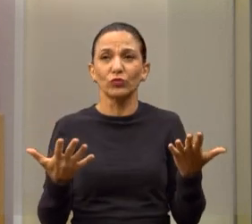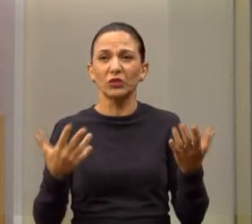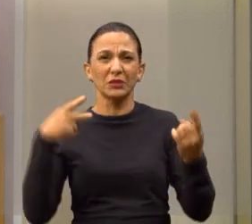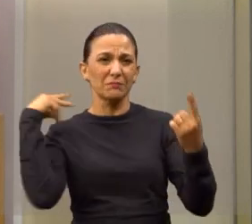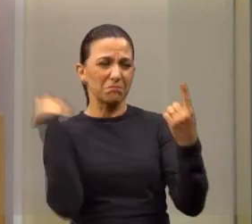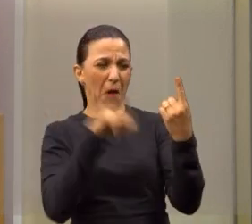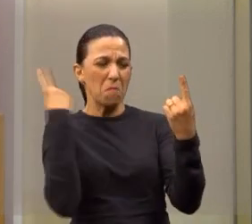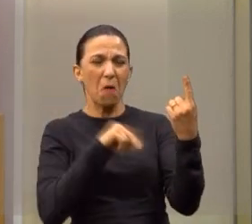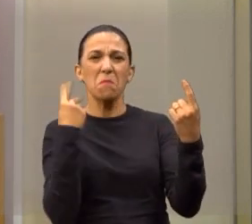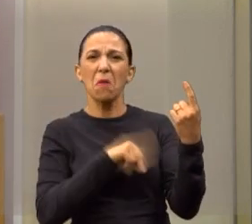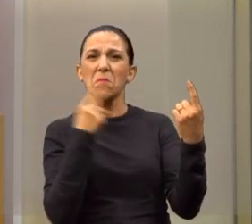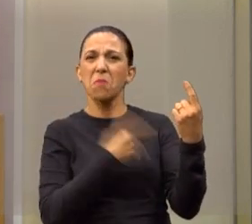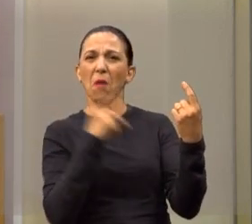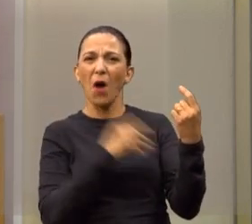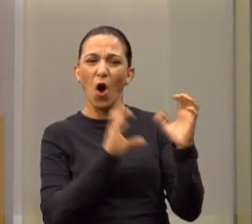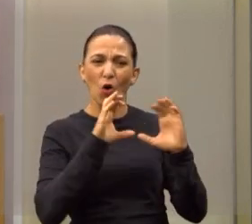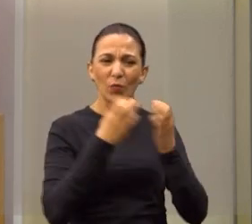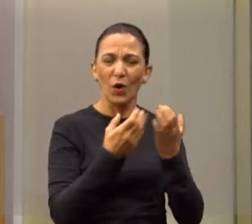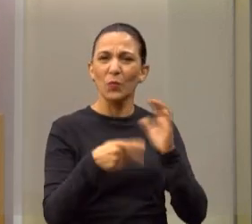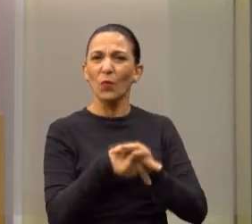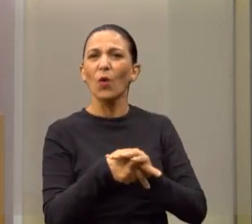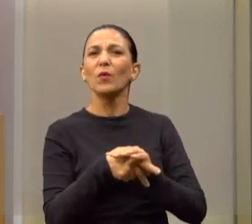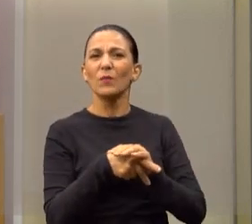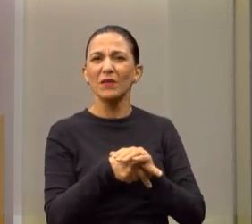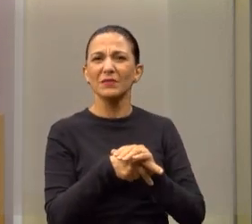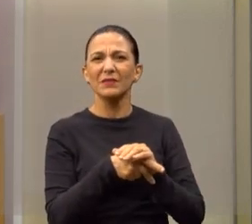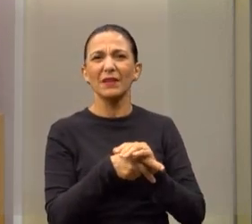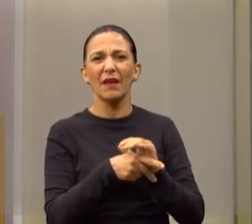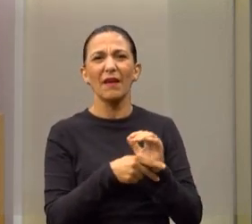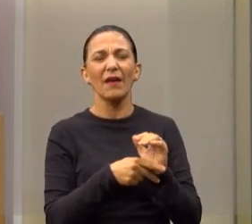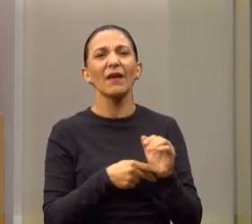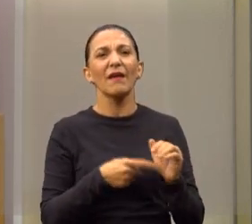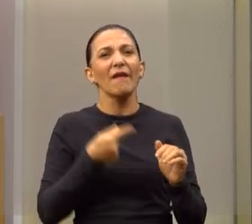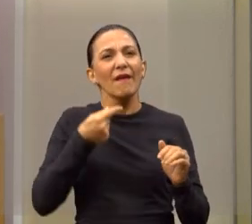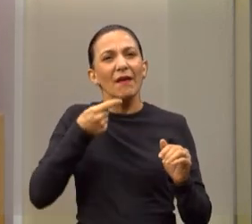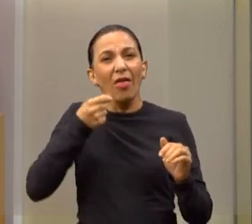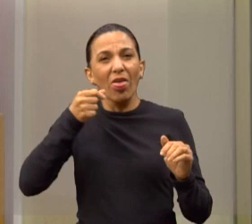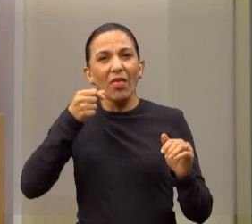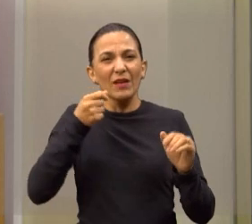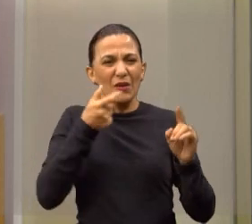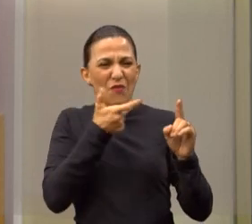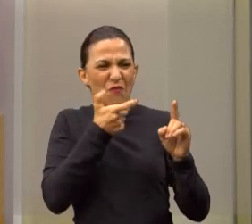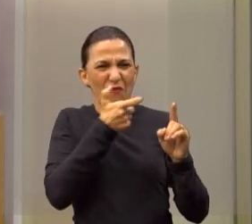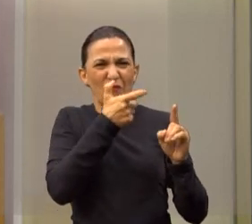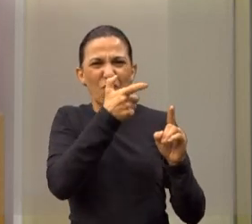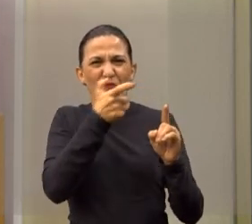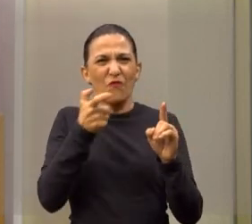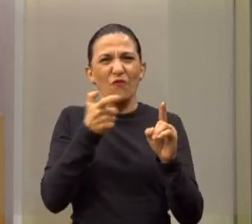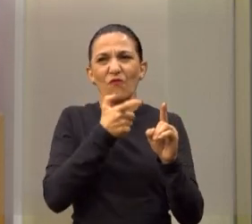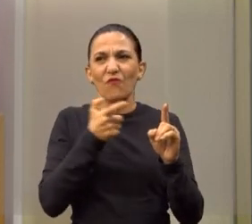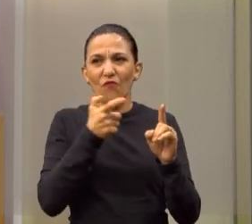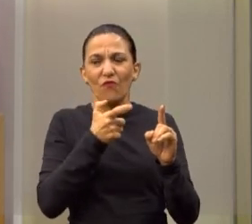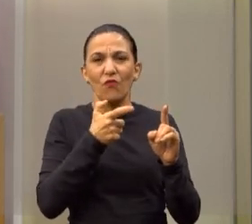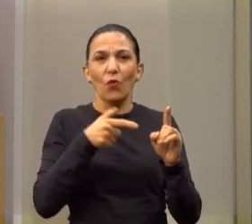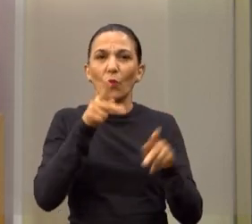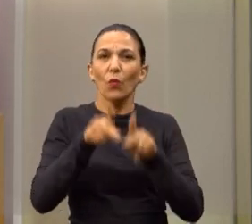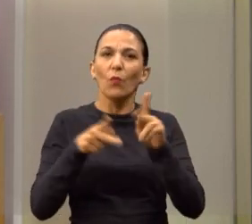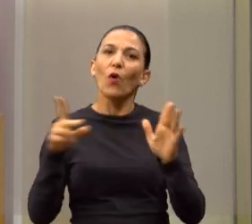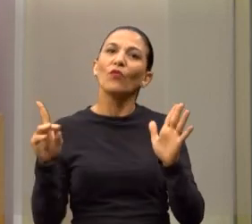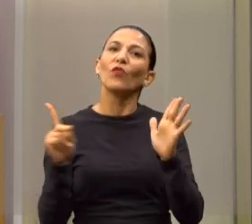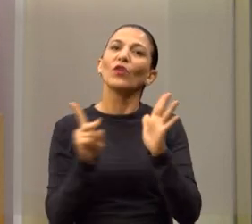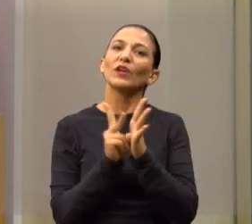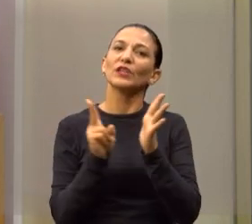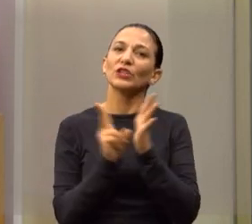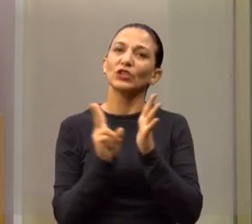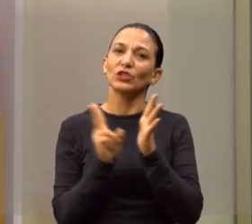para agredir, para tirar spray de pimenta, bala de borracha nos povos originários, nos povos indígenas que estão querendo e